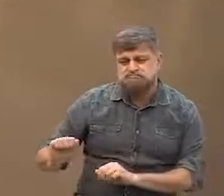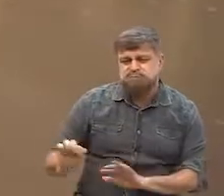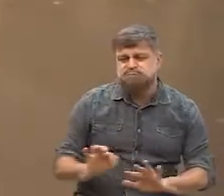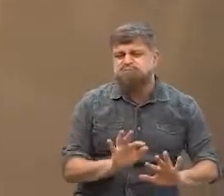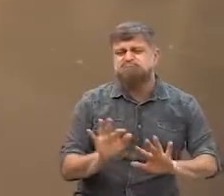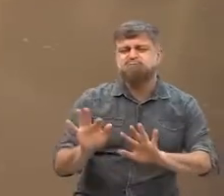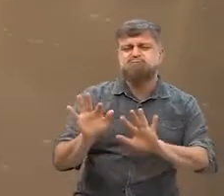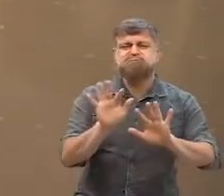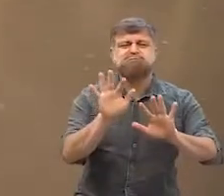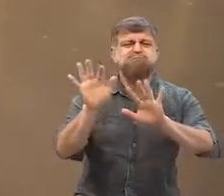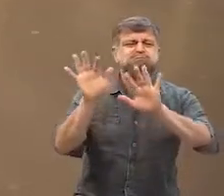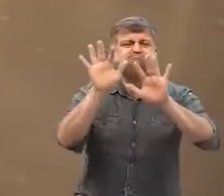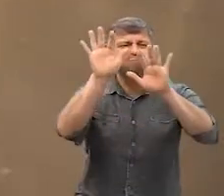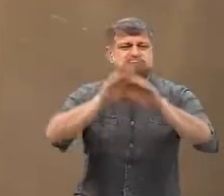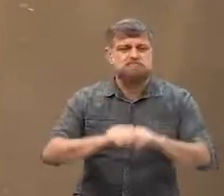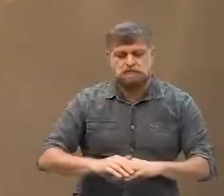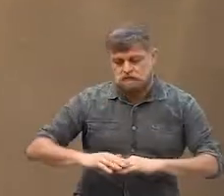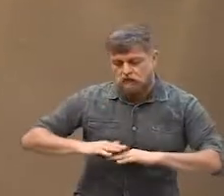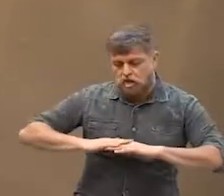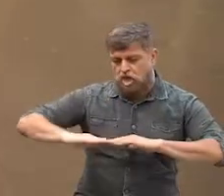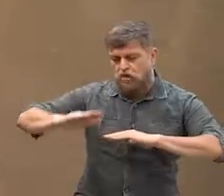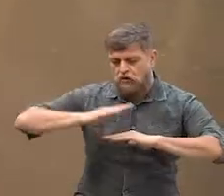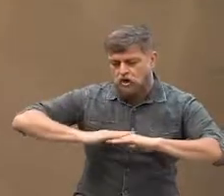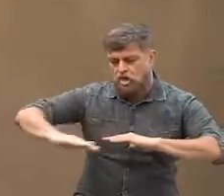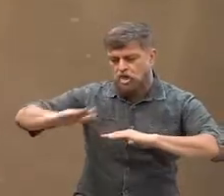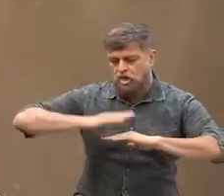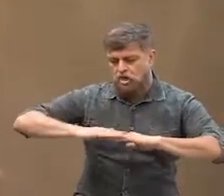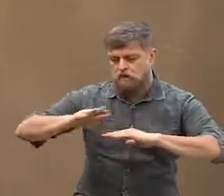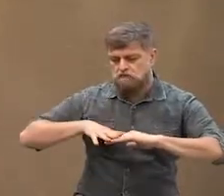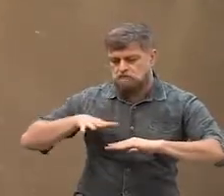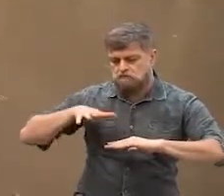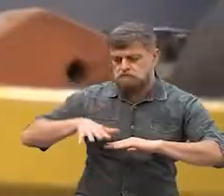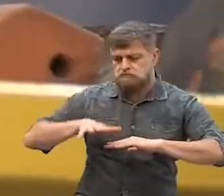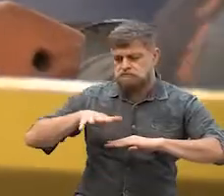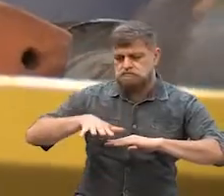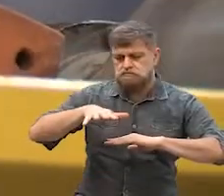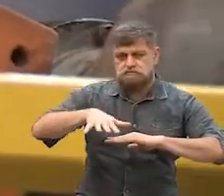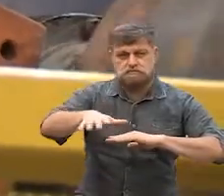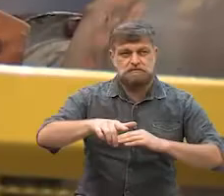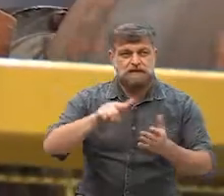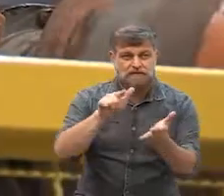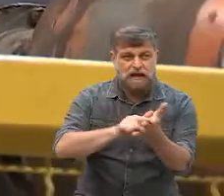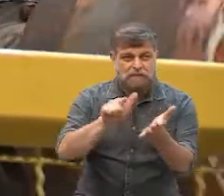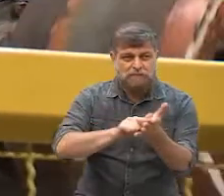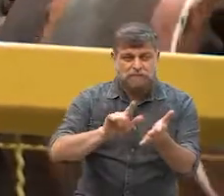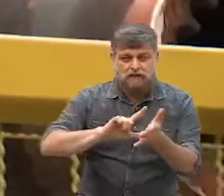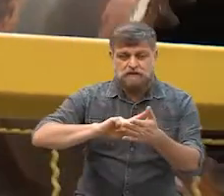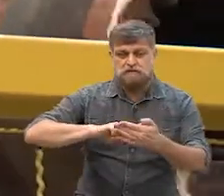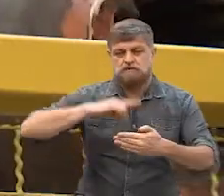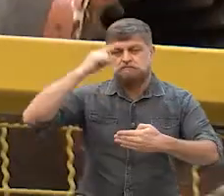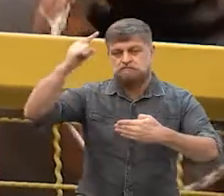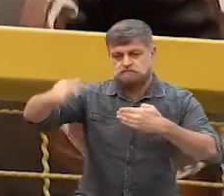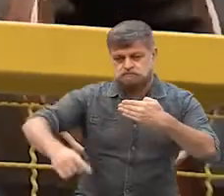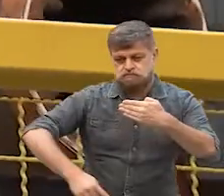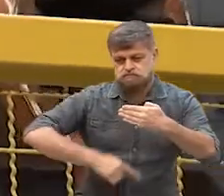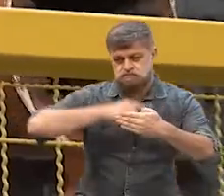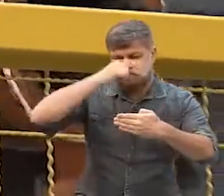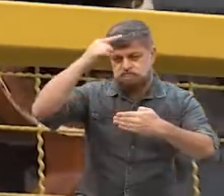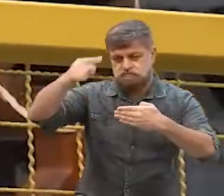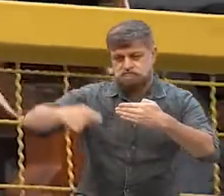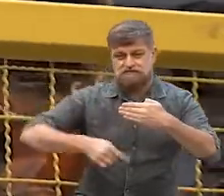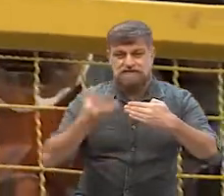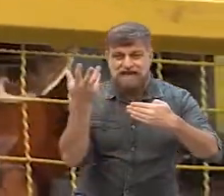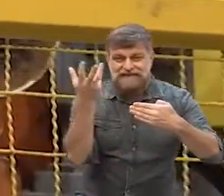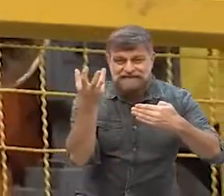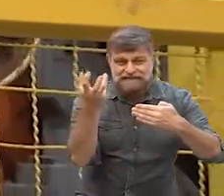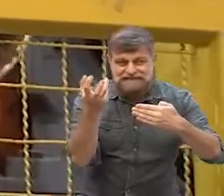produzido. Em cada esteira, o papel vai se formando e nas bobinas sai cada vez mais seco